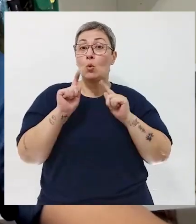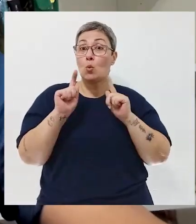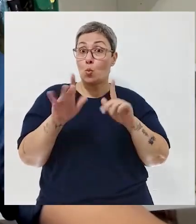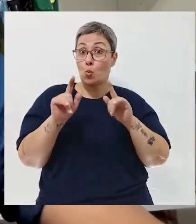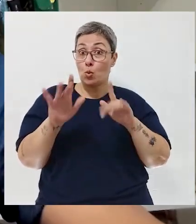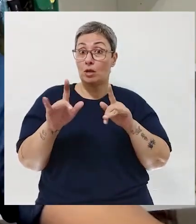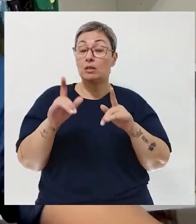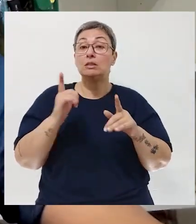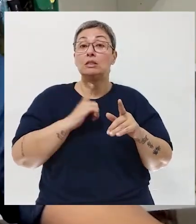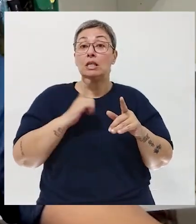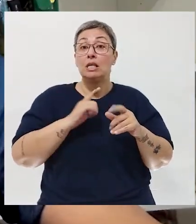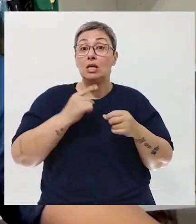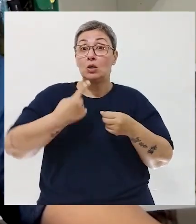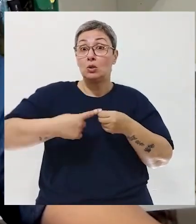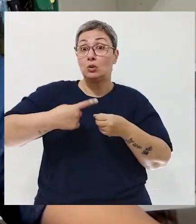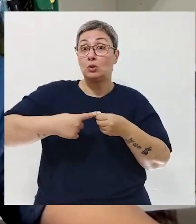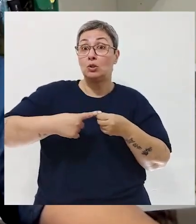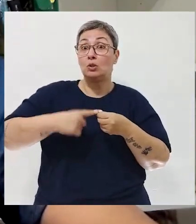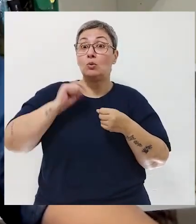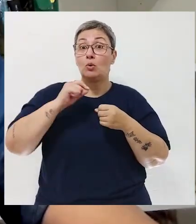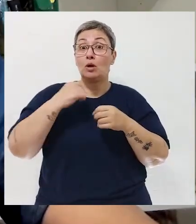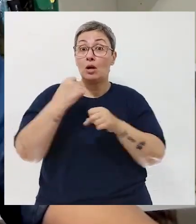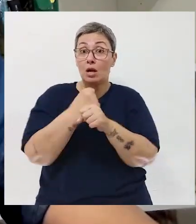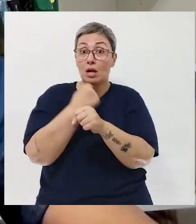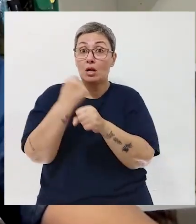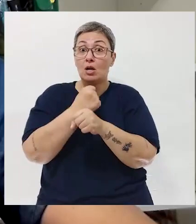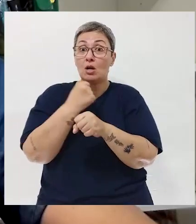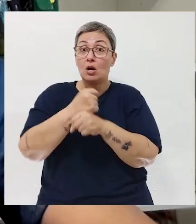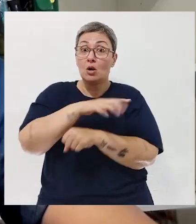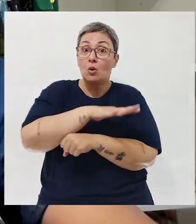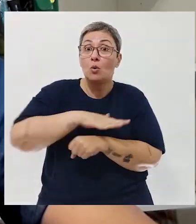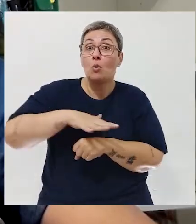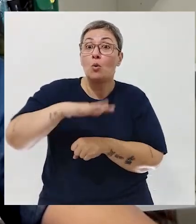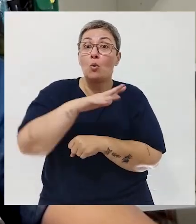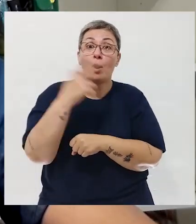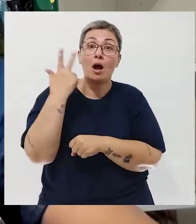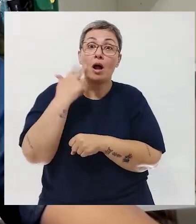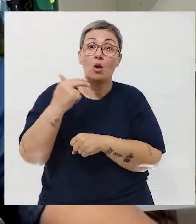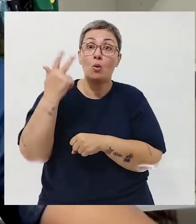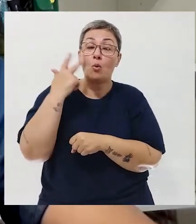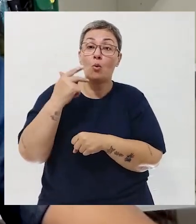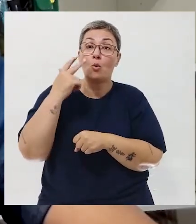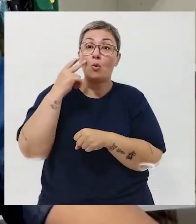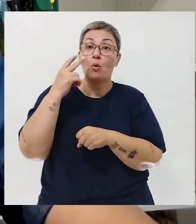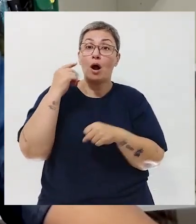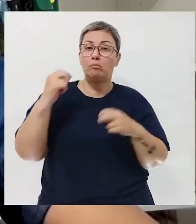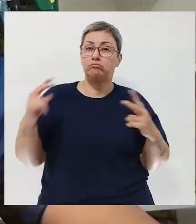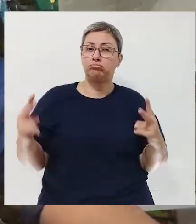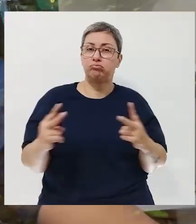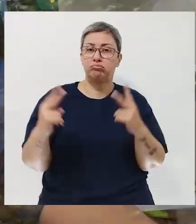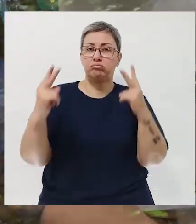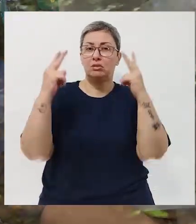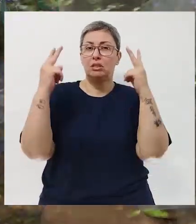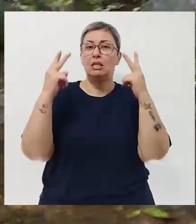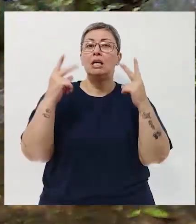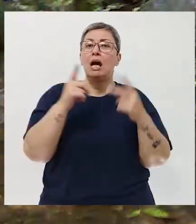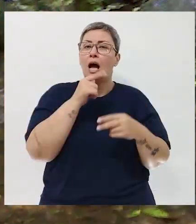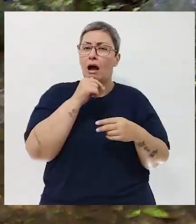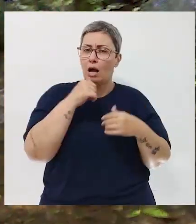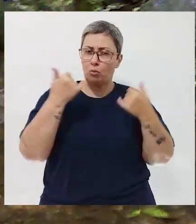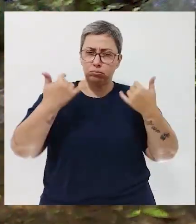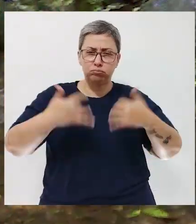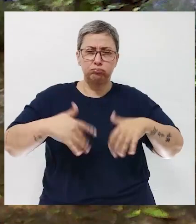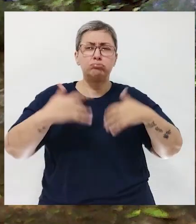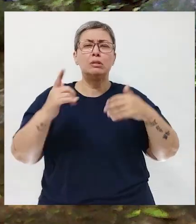Guarulhos foi uma cidade que se ergueu num ambiente natural e rico em recursos